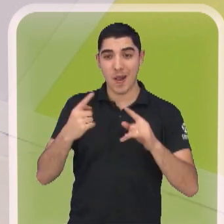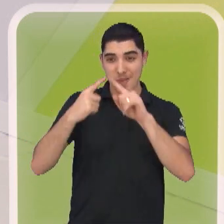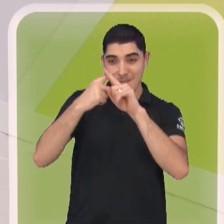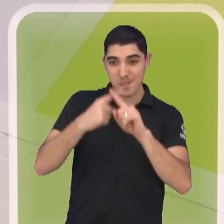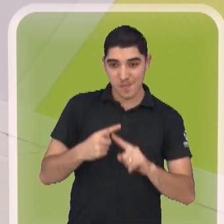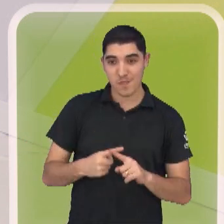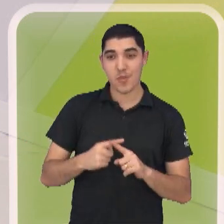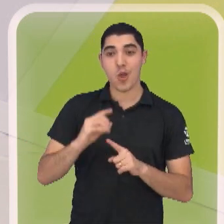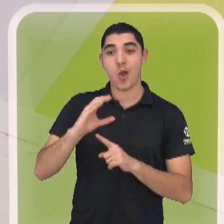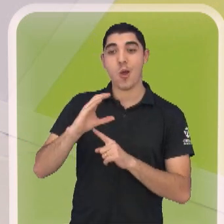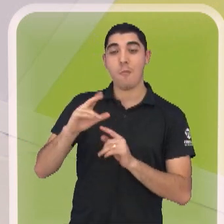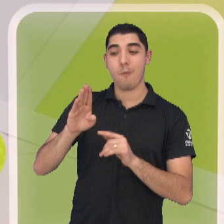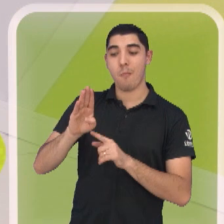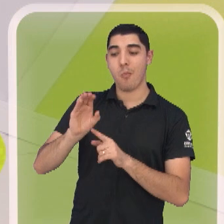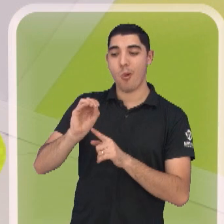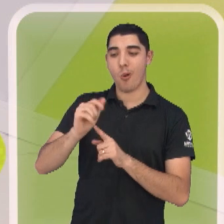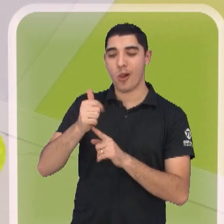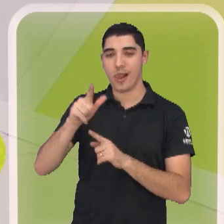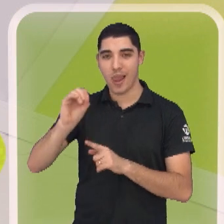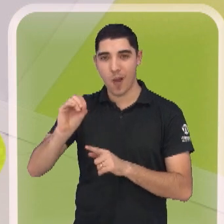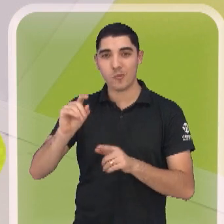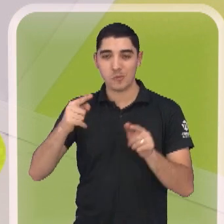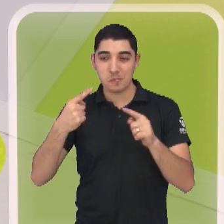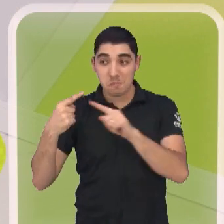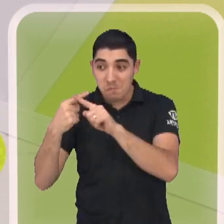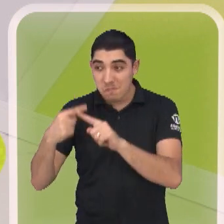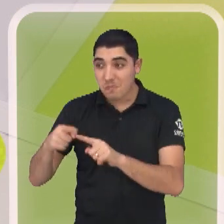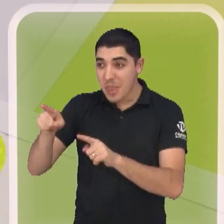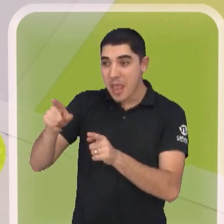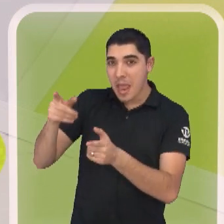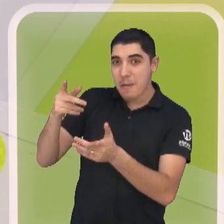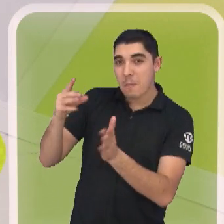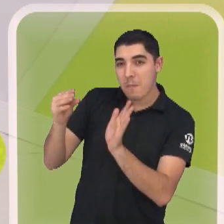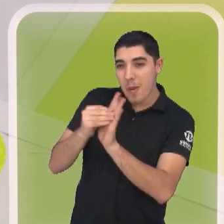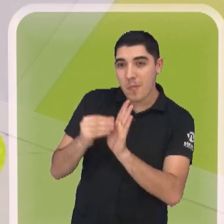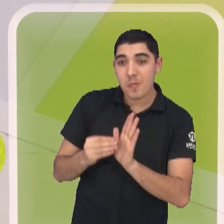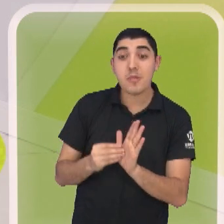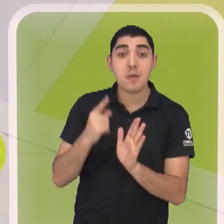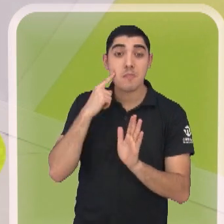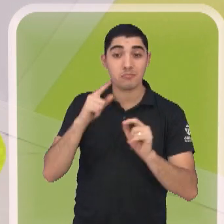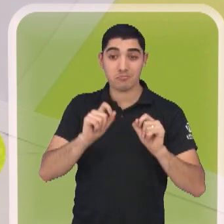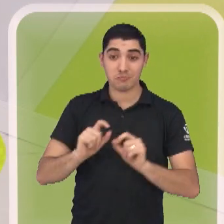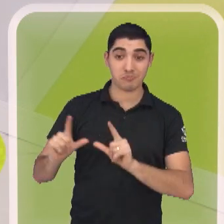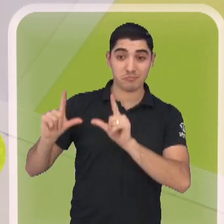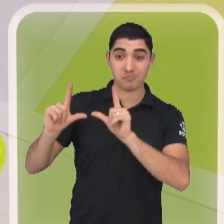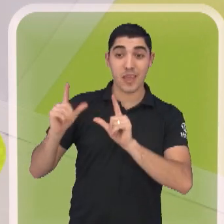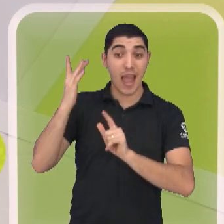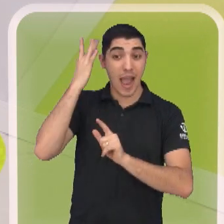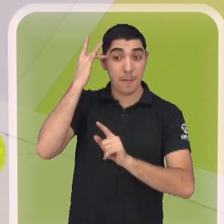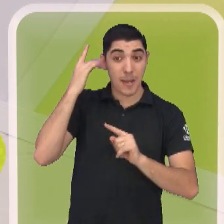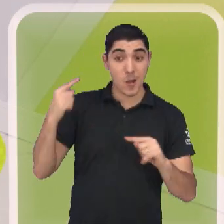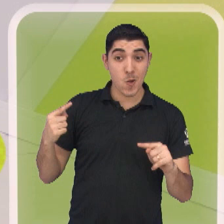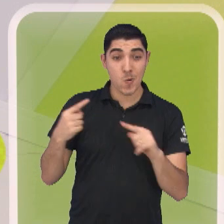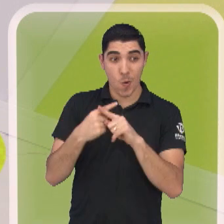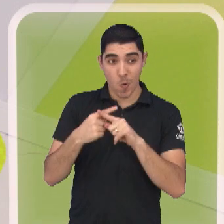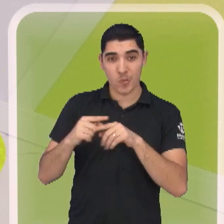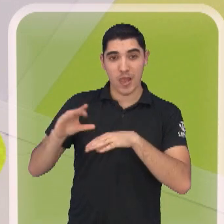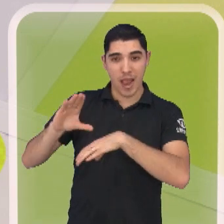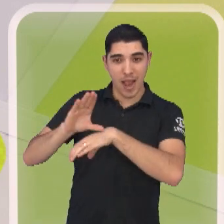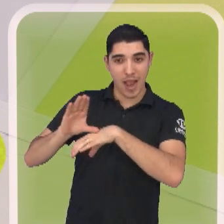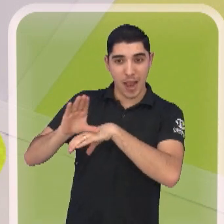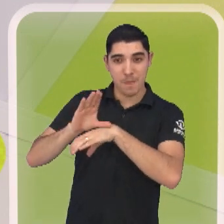o bolão do nosso hora do esporte o bolão da hora de esporte o Matheus coloca aqui na tela pra gente ver porque amanhã tem Camarões o Brasil